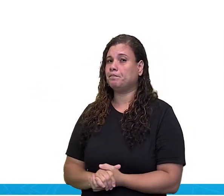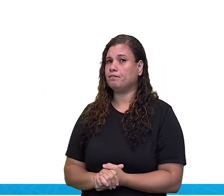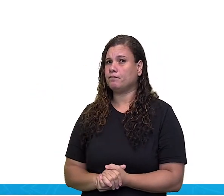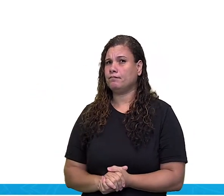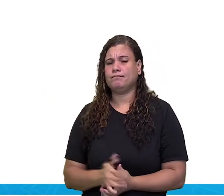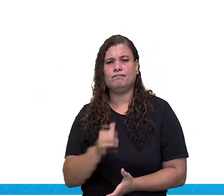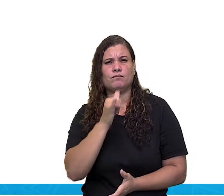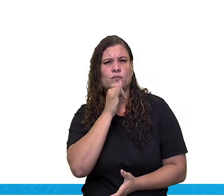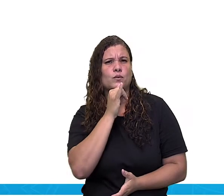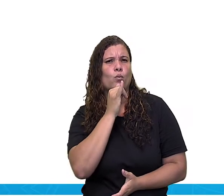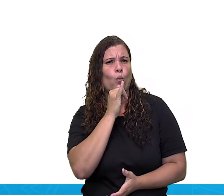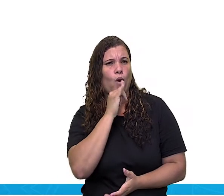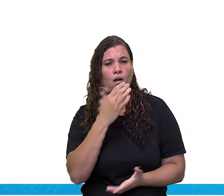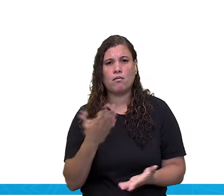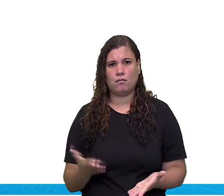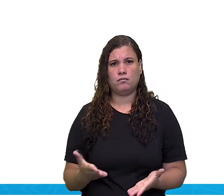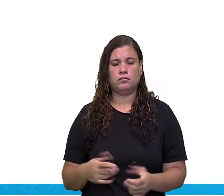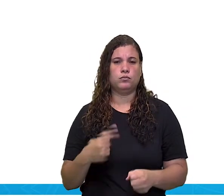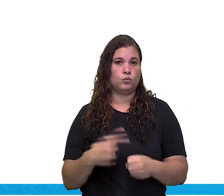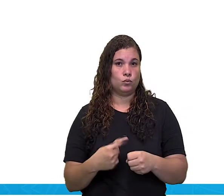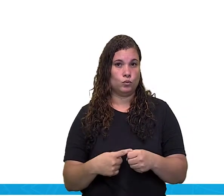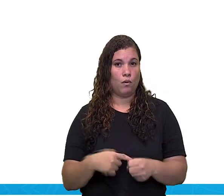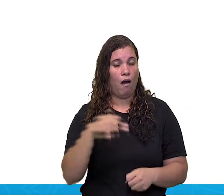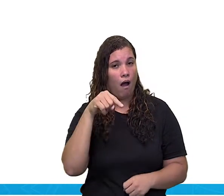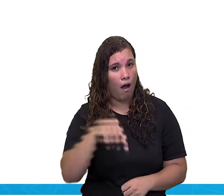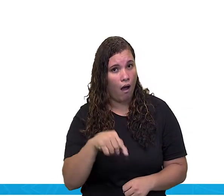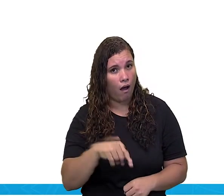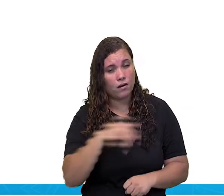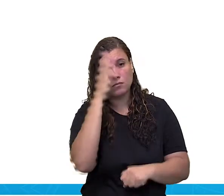São Bernardo do Campo, que fica em São Paulo também.